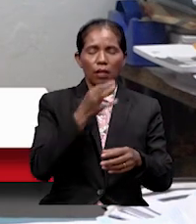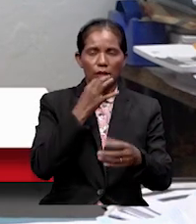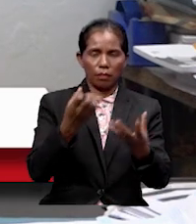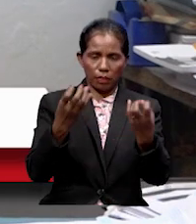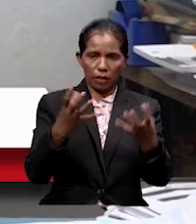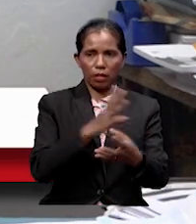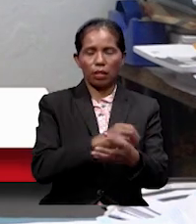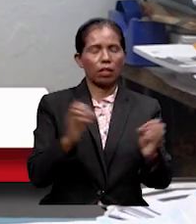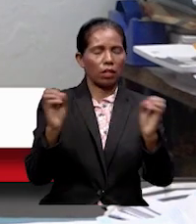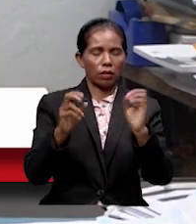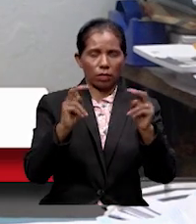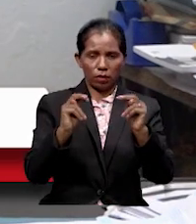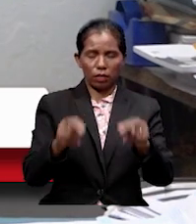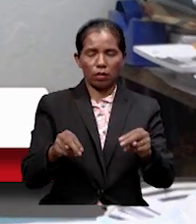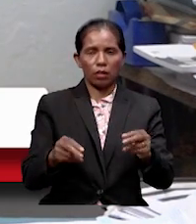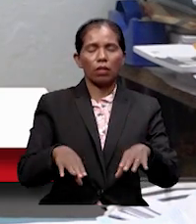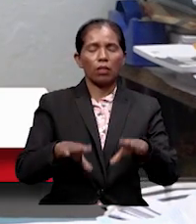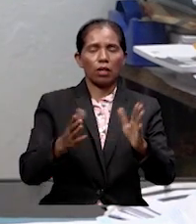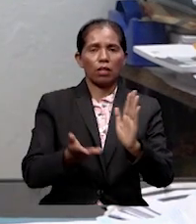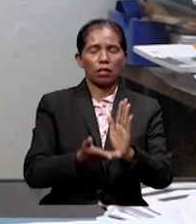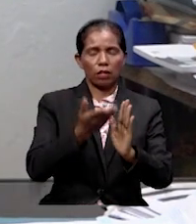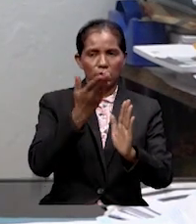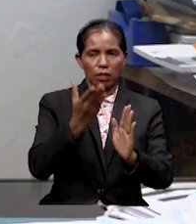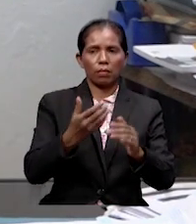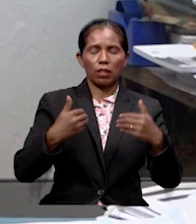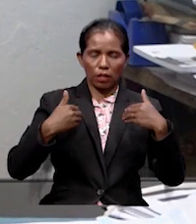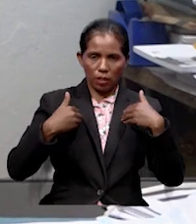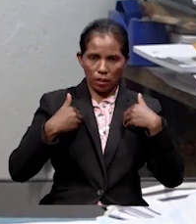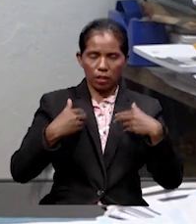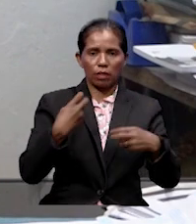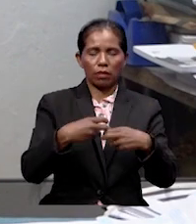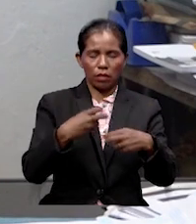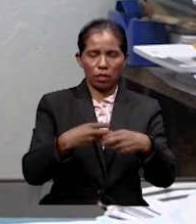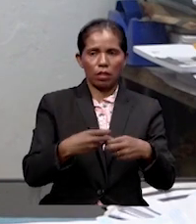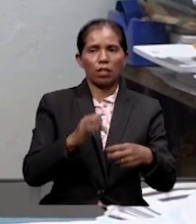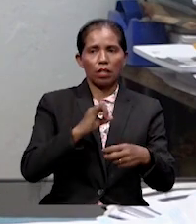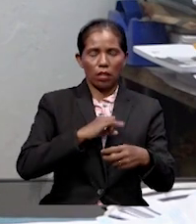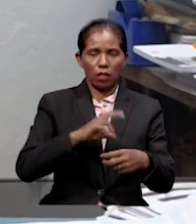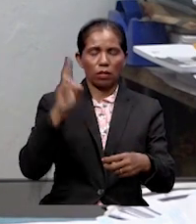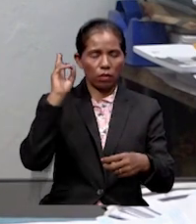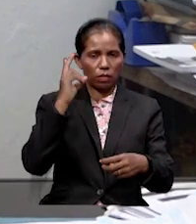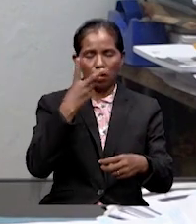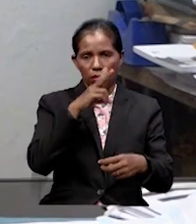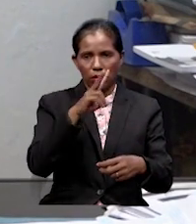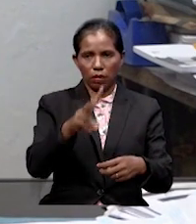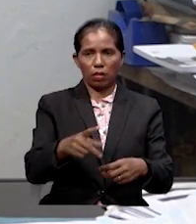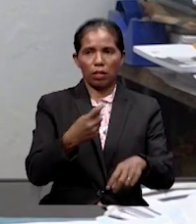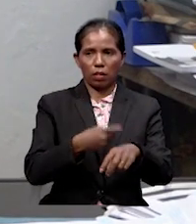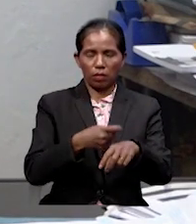os tão bari to consumo ne makasa e folin, mas bem ia fatores balo ne bem maka hau rona foi na dauk ne hau acompanha